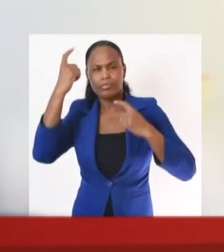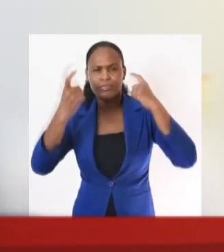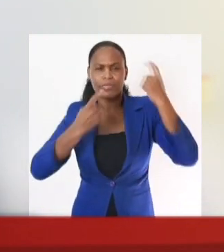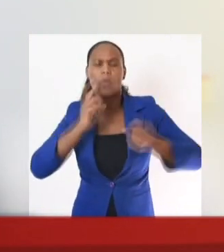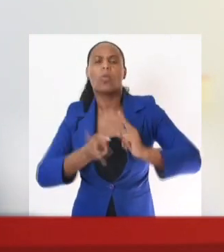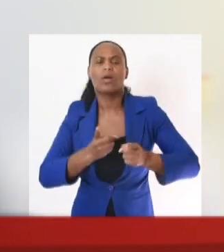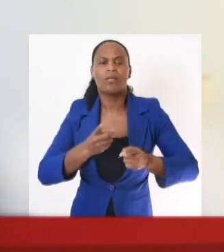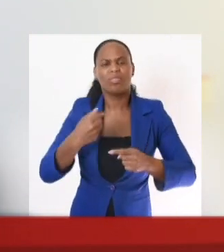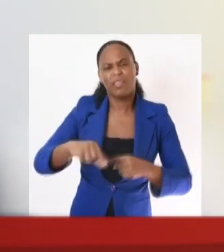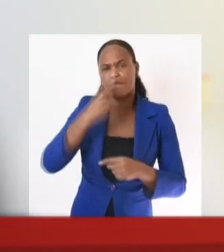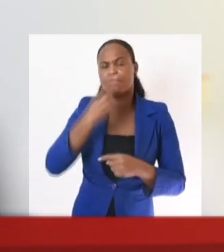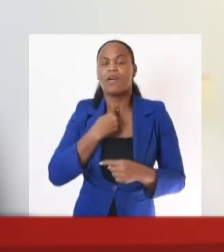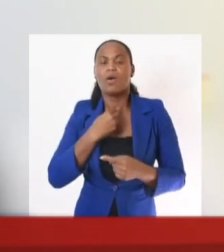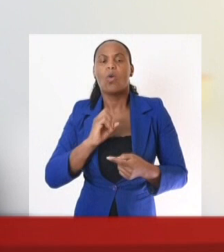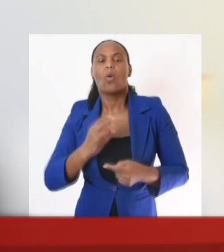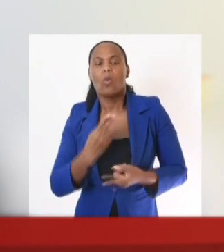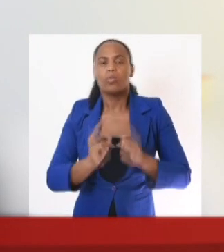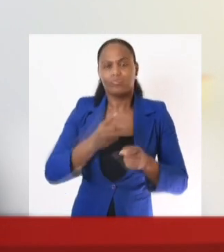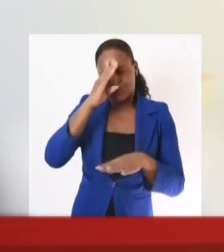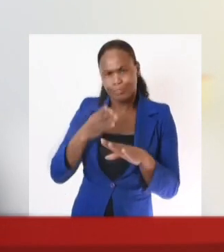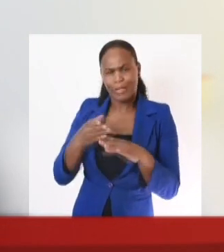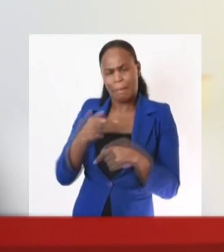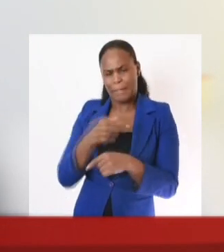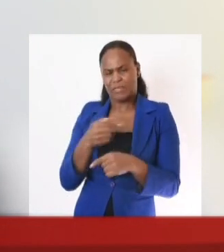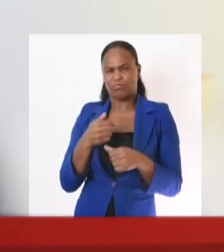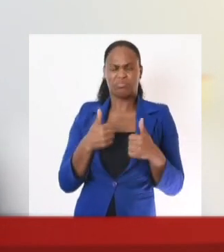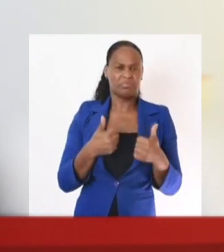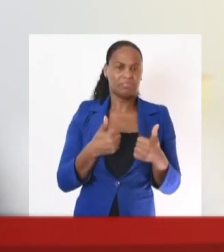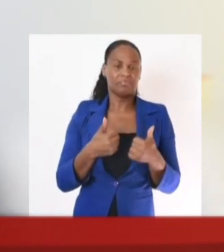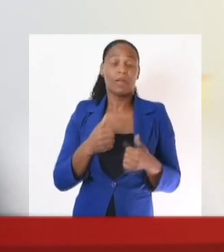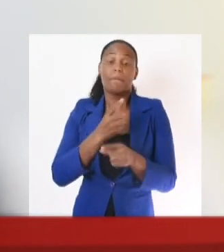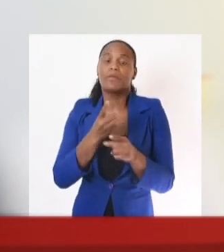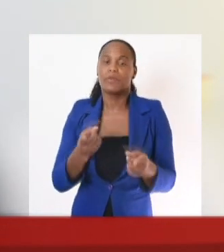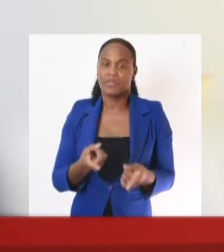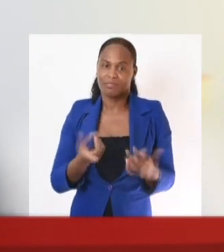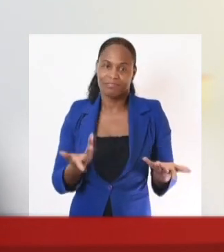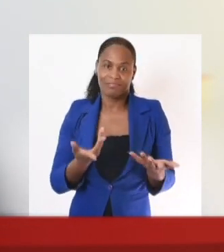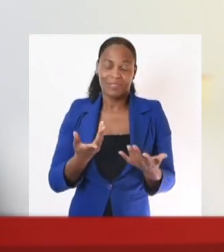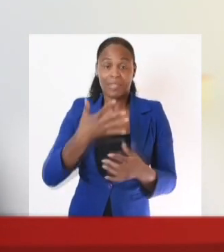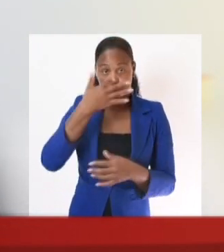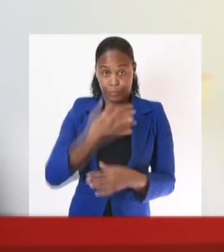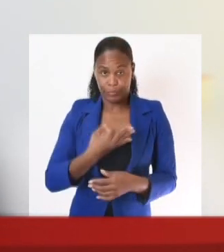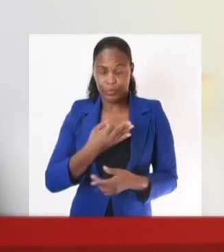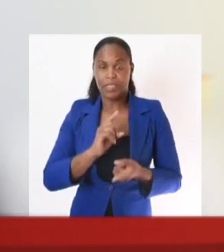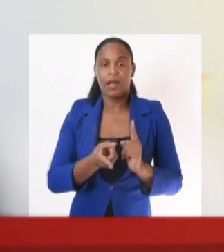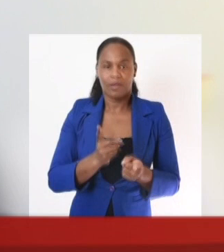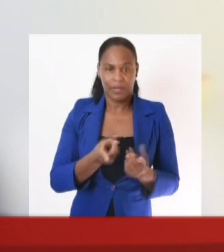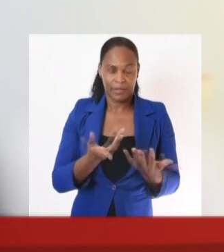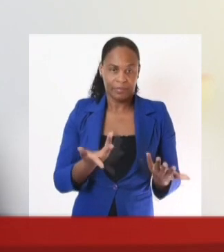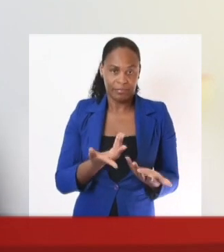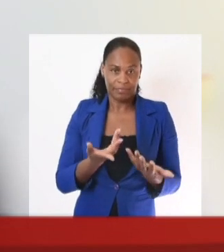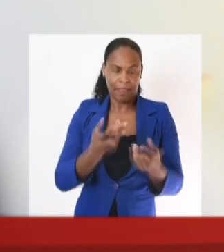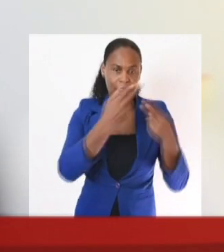refletir sobre o que terá falhado ou o que correu menos bem isto sempre